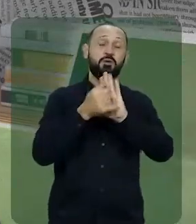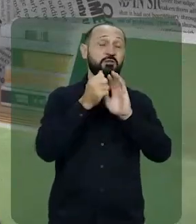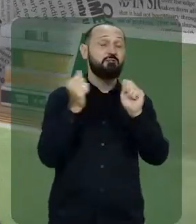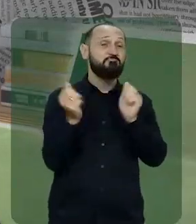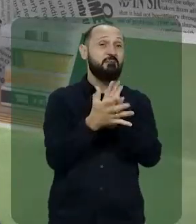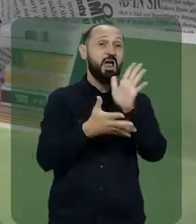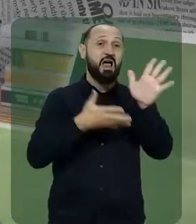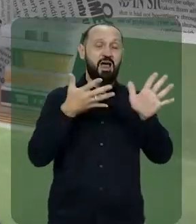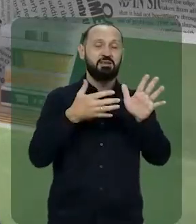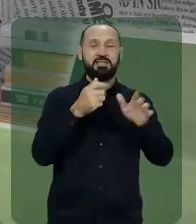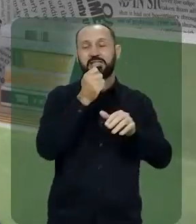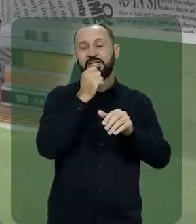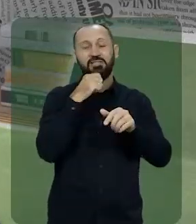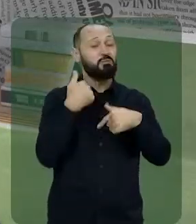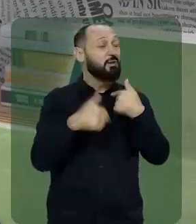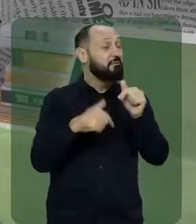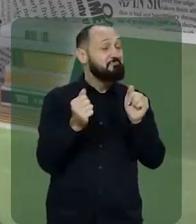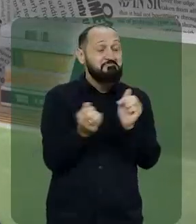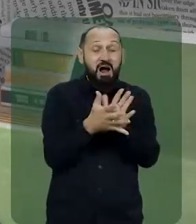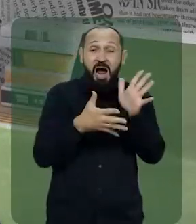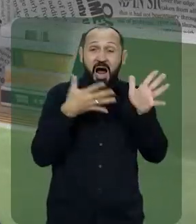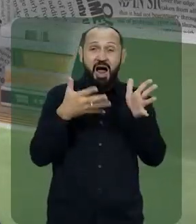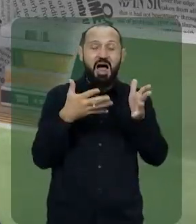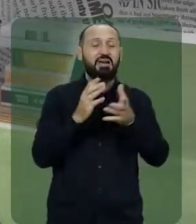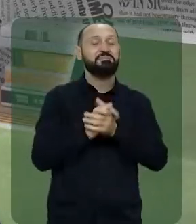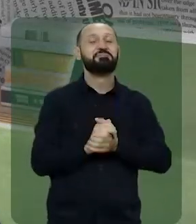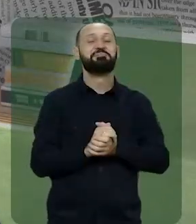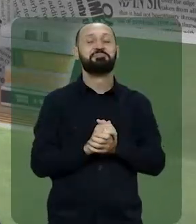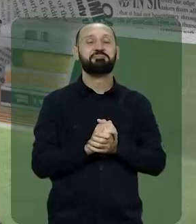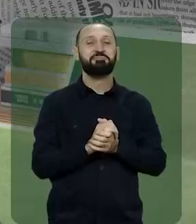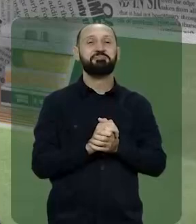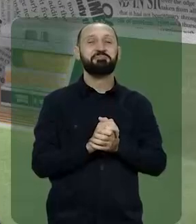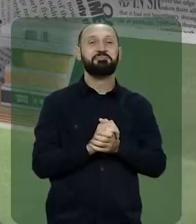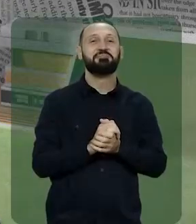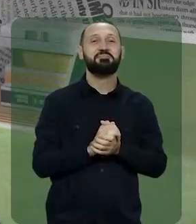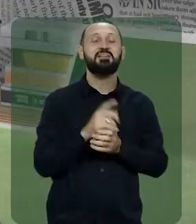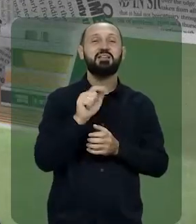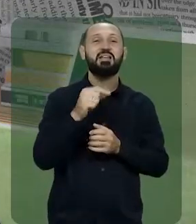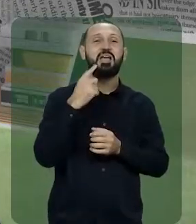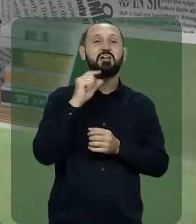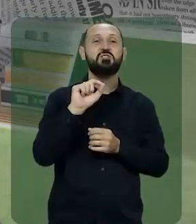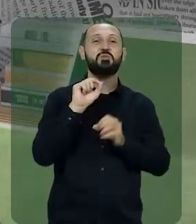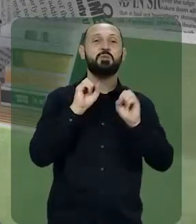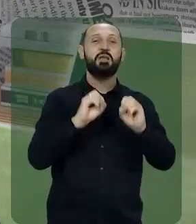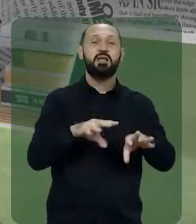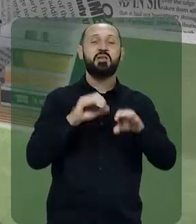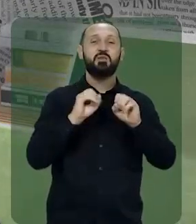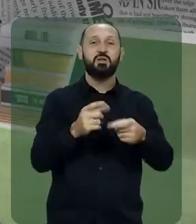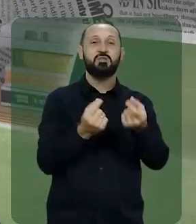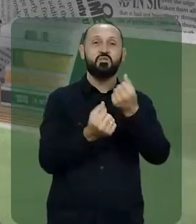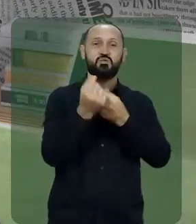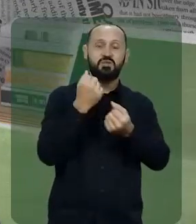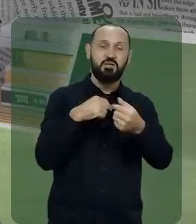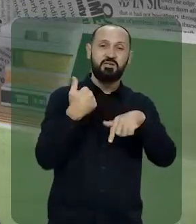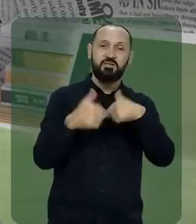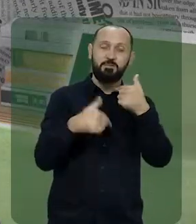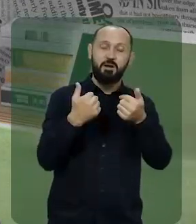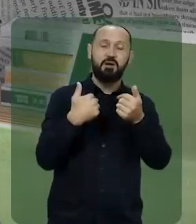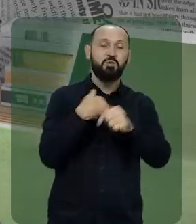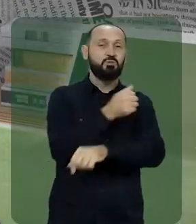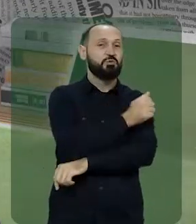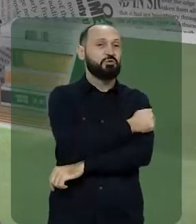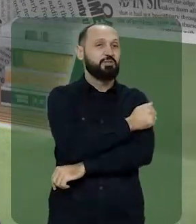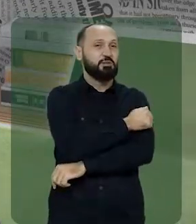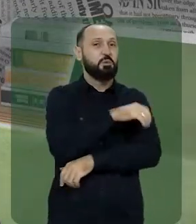fantástico, desenvolve um projeto fantástico, que é sobre educação fiscal. Trabalha com os